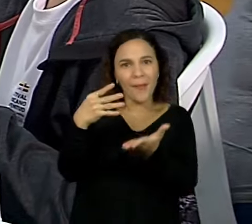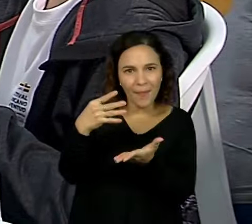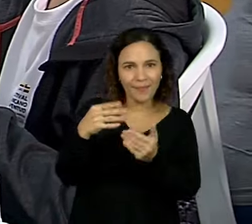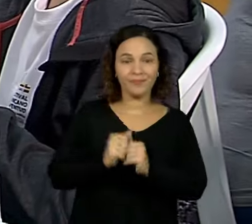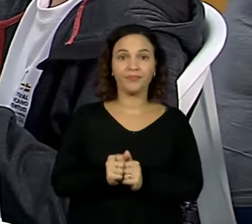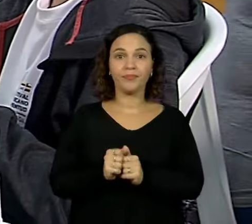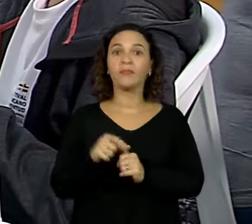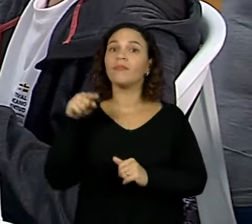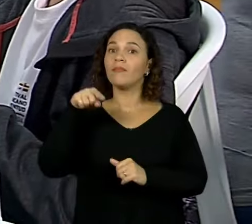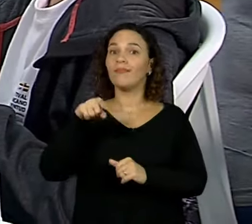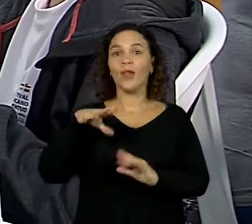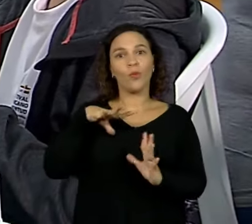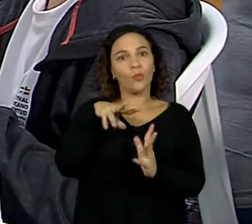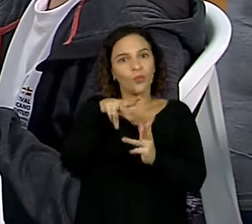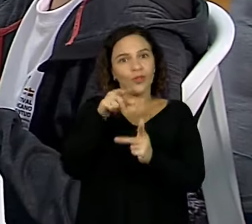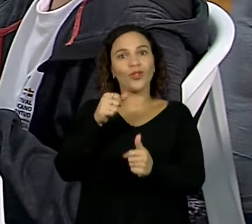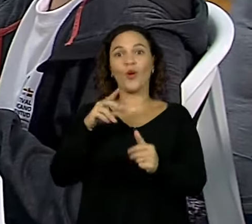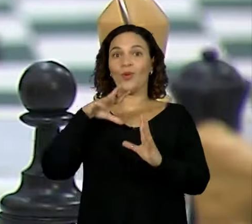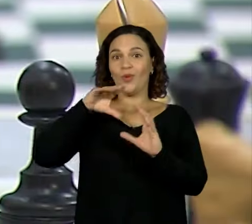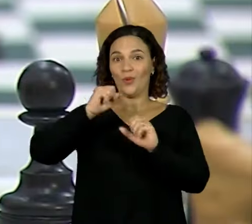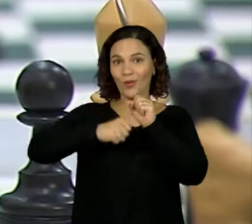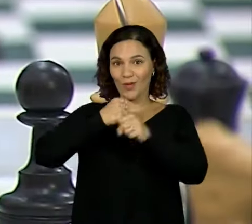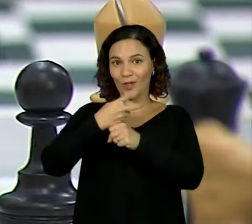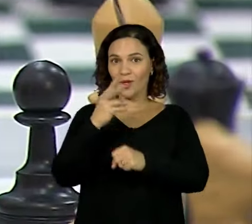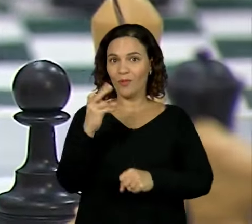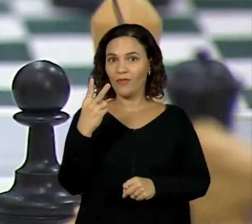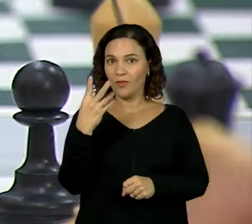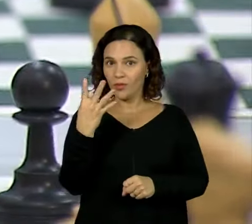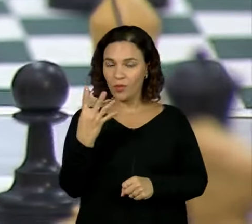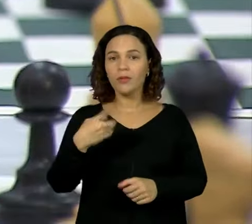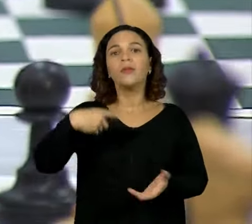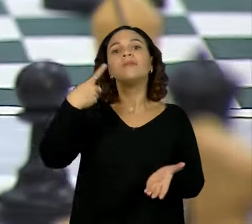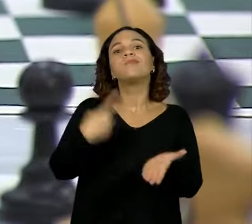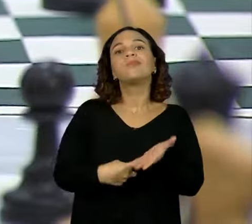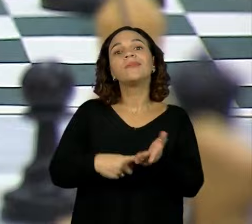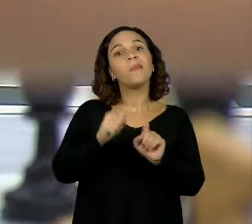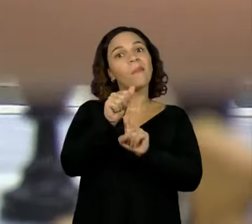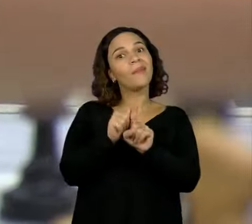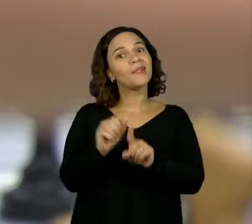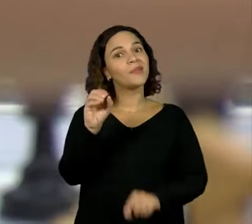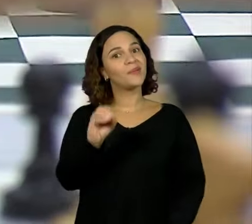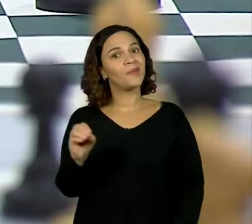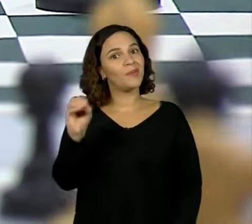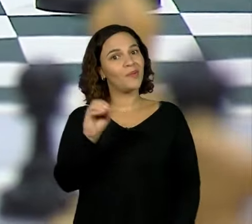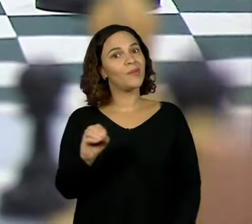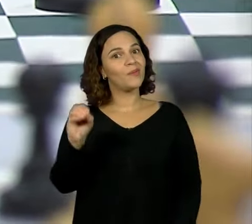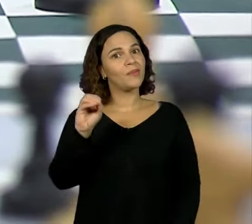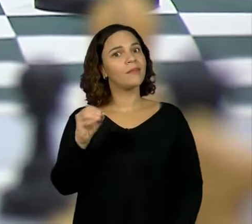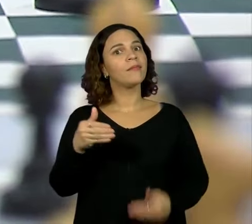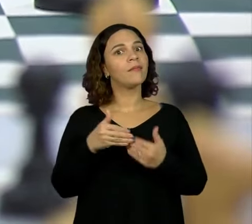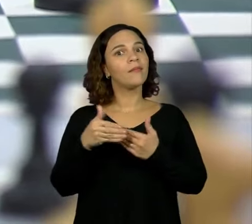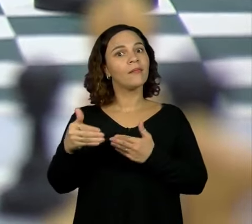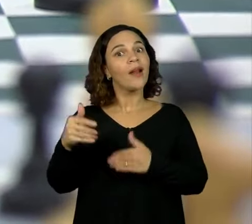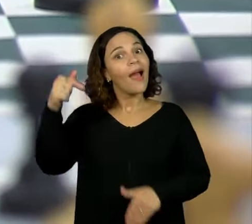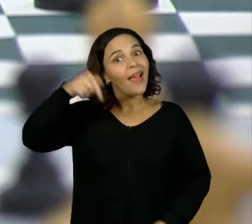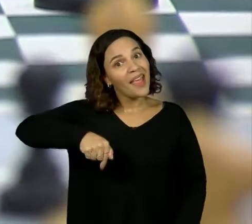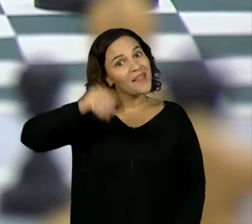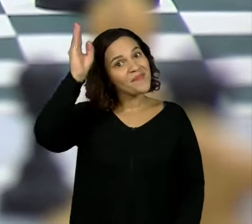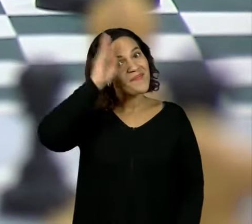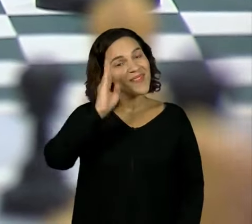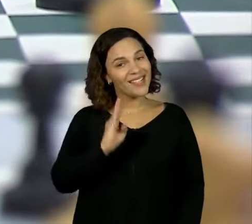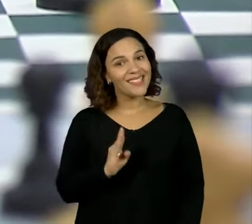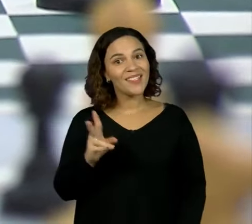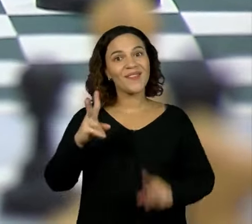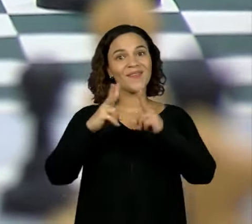Campeonato Mundial de Xadrez de 2024 está marcado para ocorrer em outubro e vai acontecer aqui no Brasil,